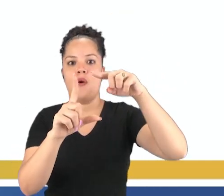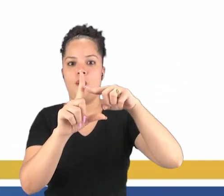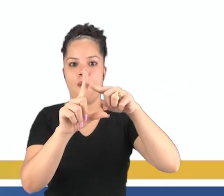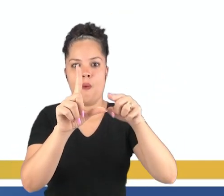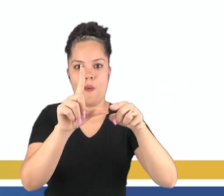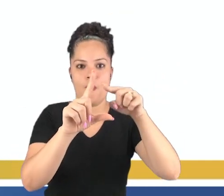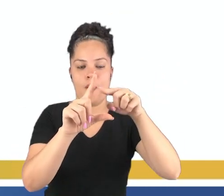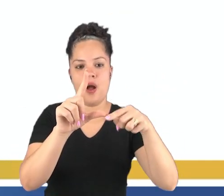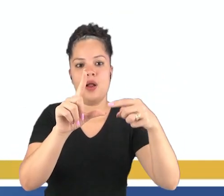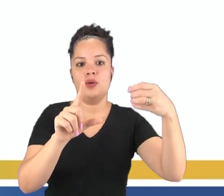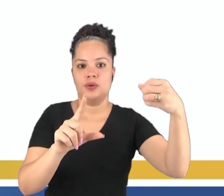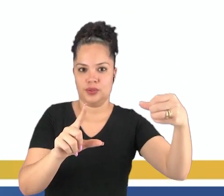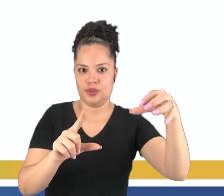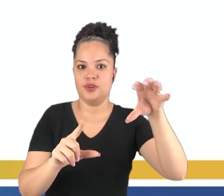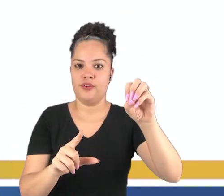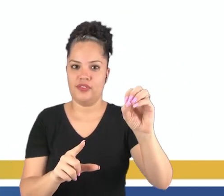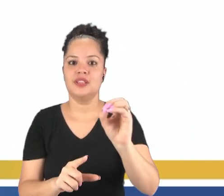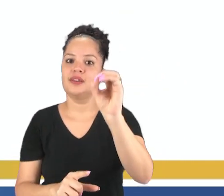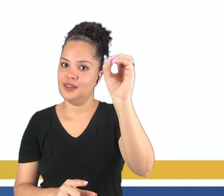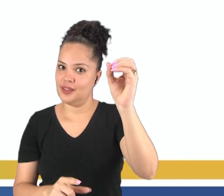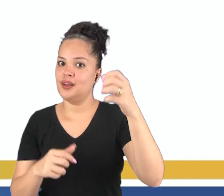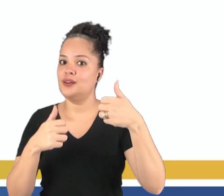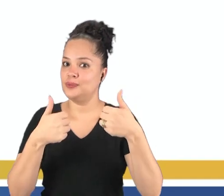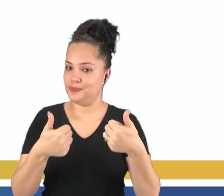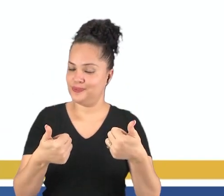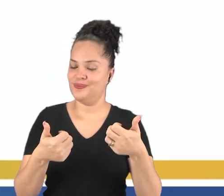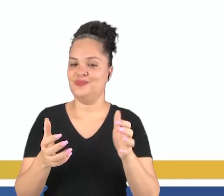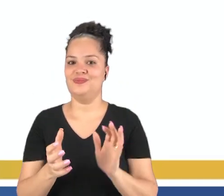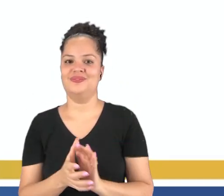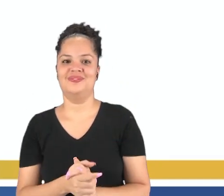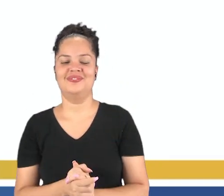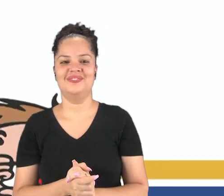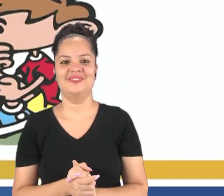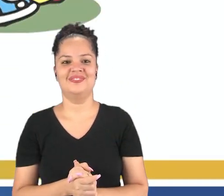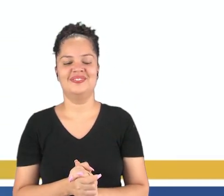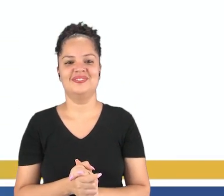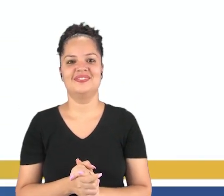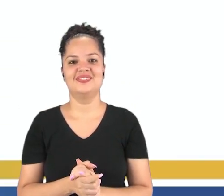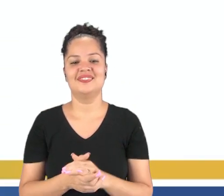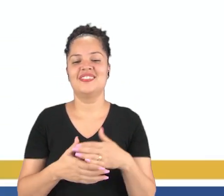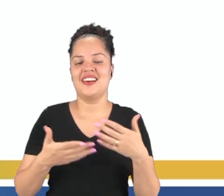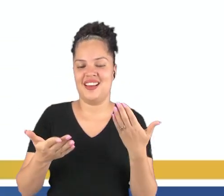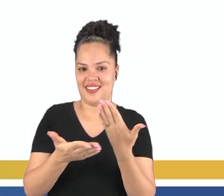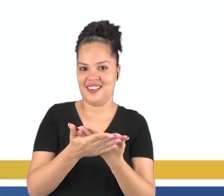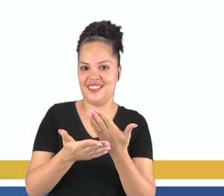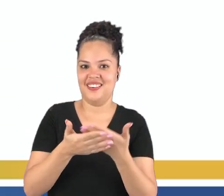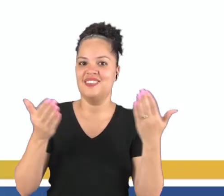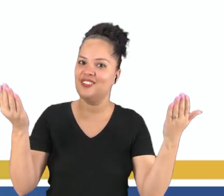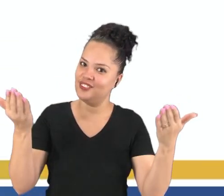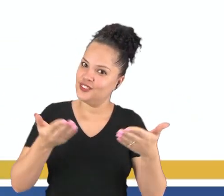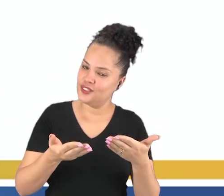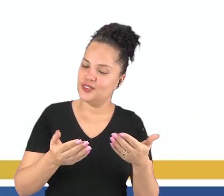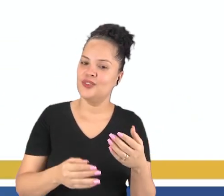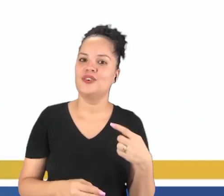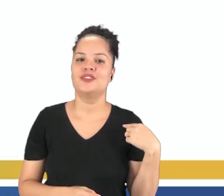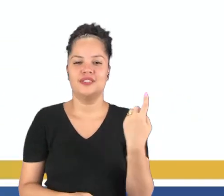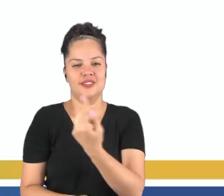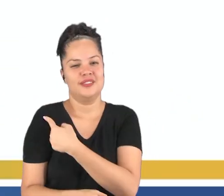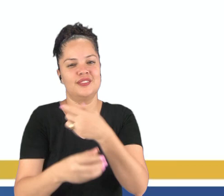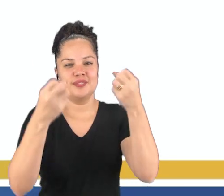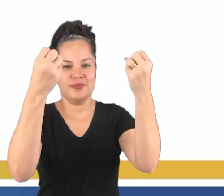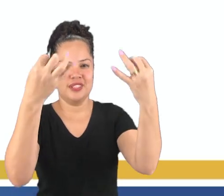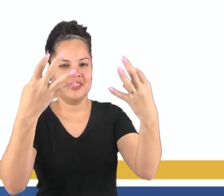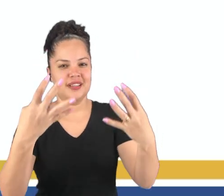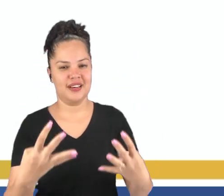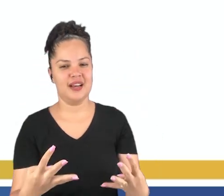de 90 graus. Beleza? Muito bem. Então, pessoal, essa foi a aula de hoje, né? Então, nós falamos um